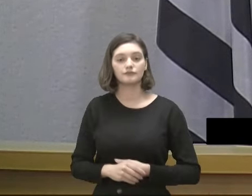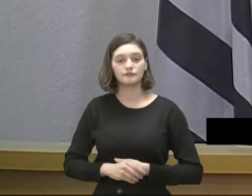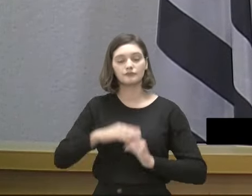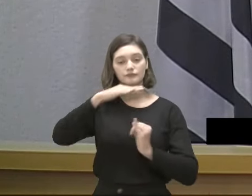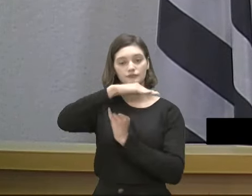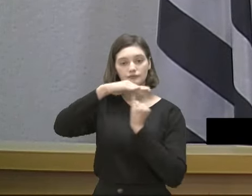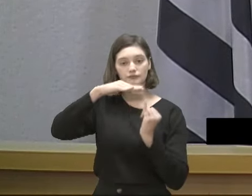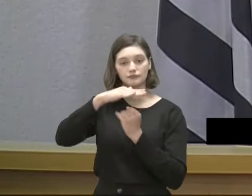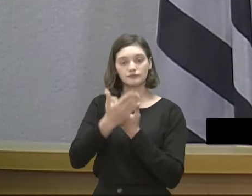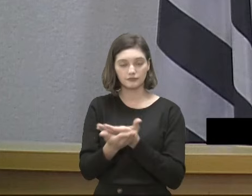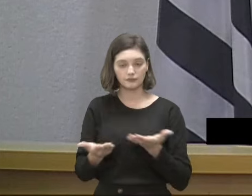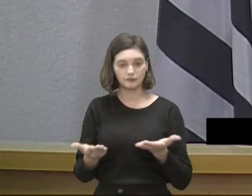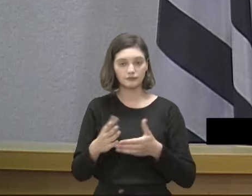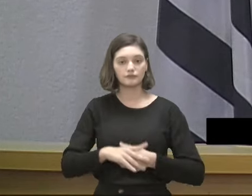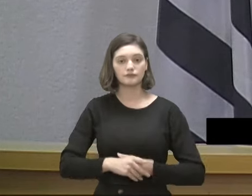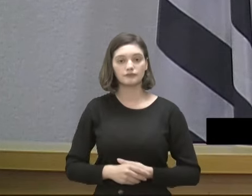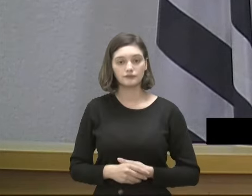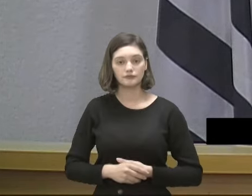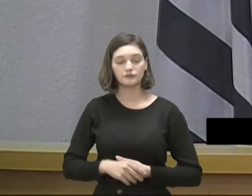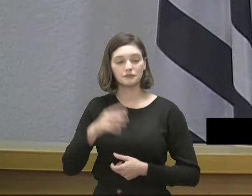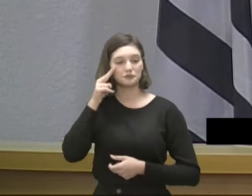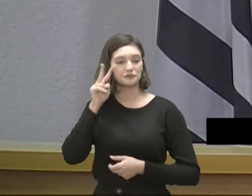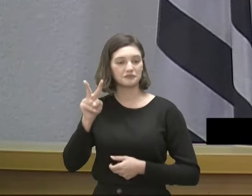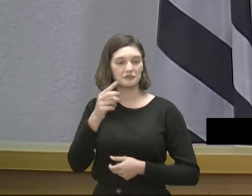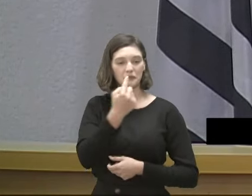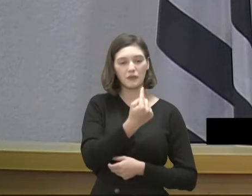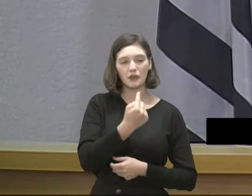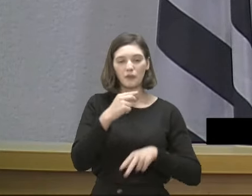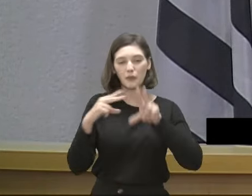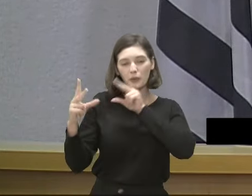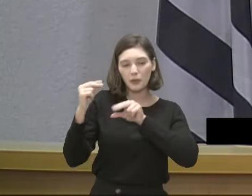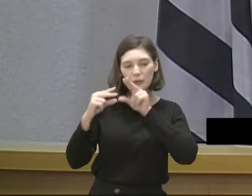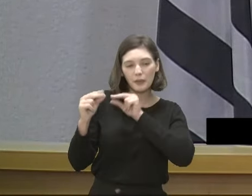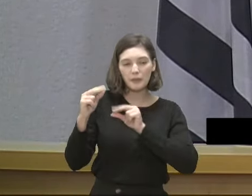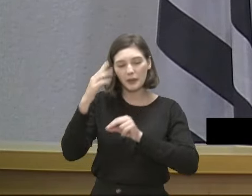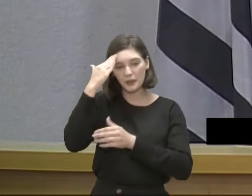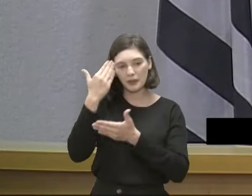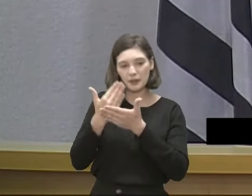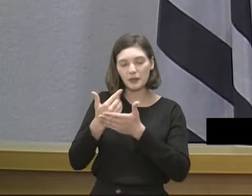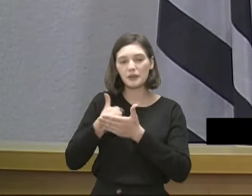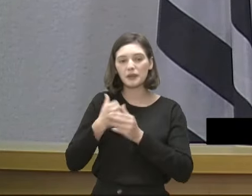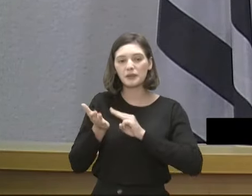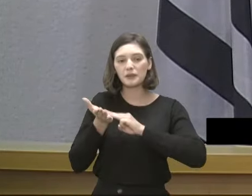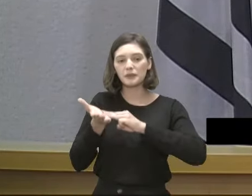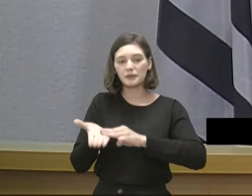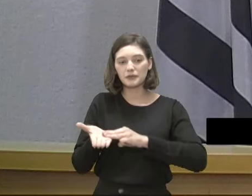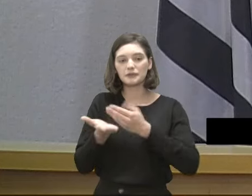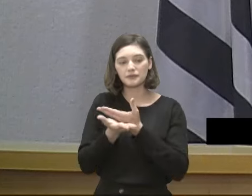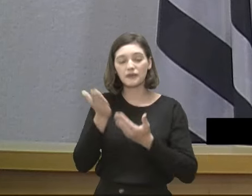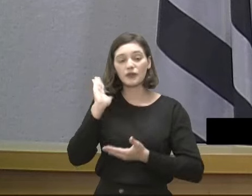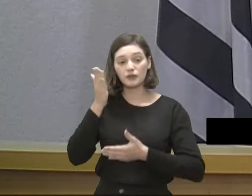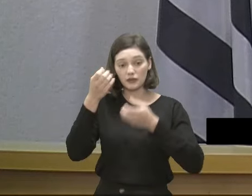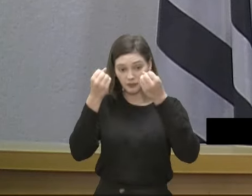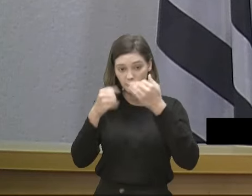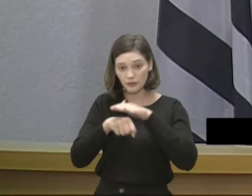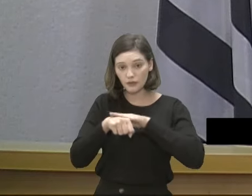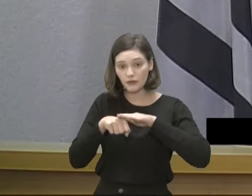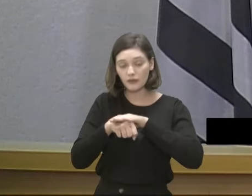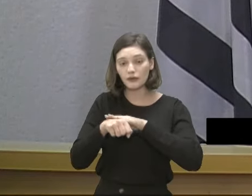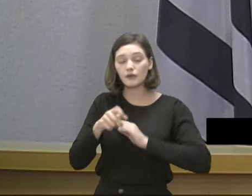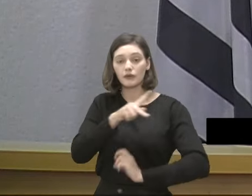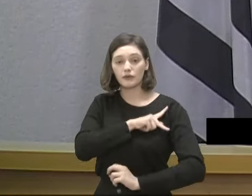de Previdência. É, eu estou vendo um zoom, zoom, zoom aí, né? Acho que a respeito da minha moção, tá? Eu já falei com o presidente, vou